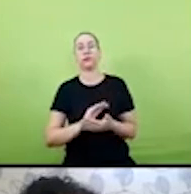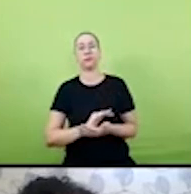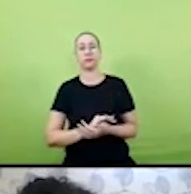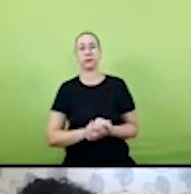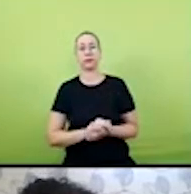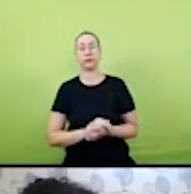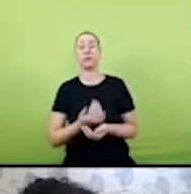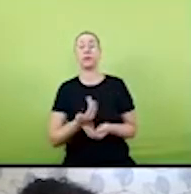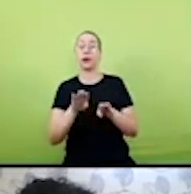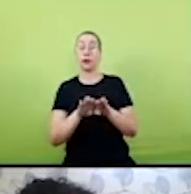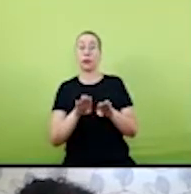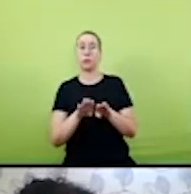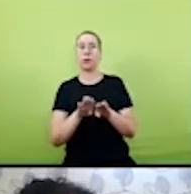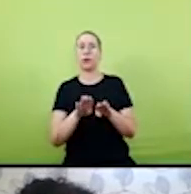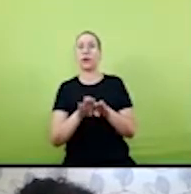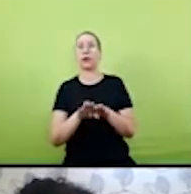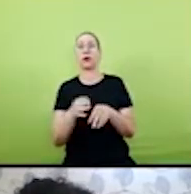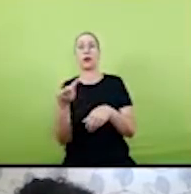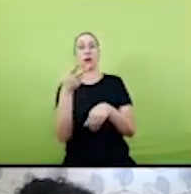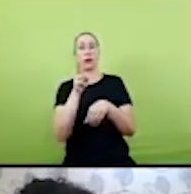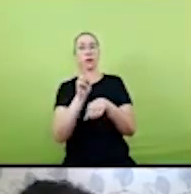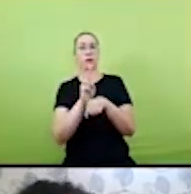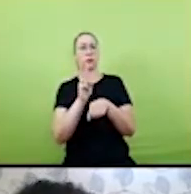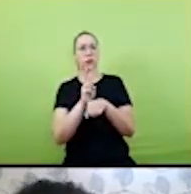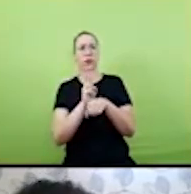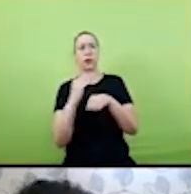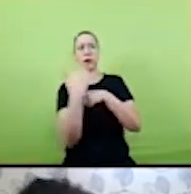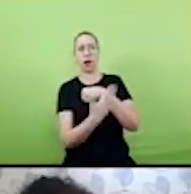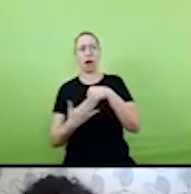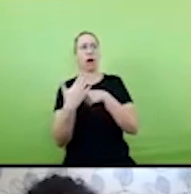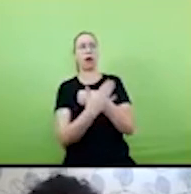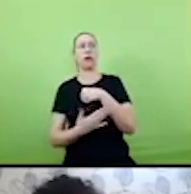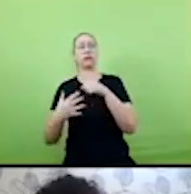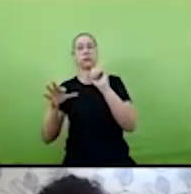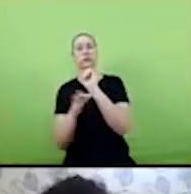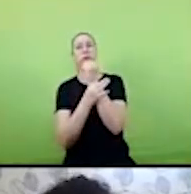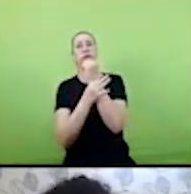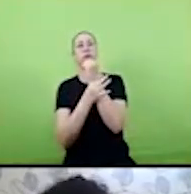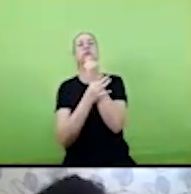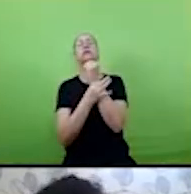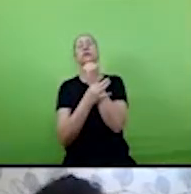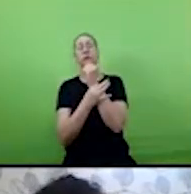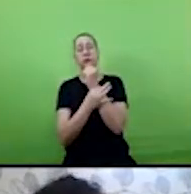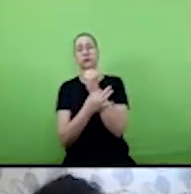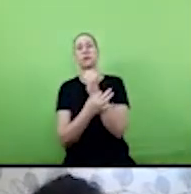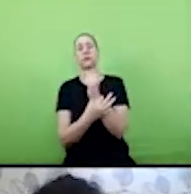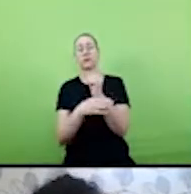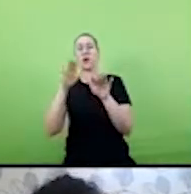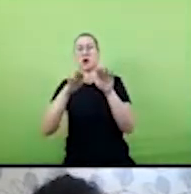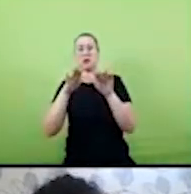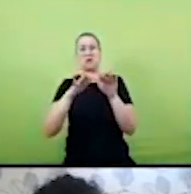medida protetiva, né, que é muito importante a gente falar isso, que as pessoas falam, a medida protetiva não funciona,